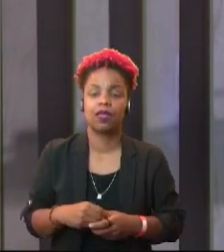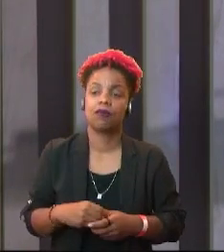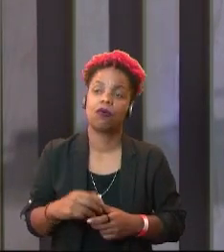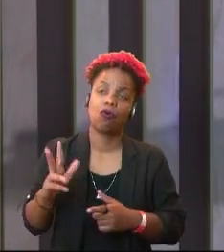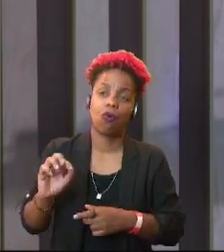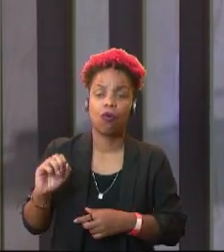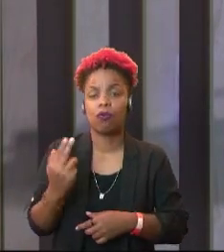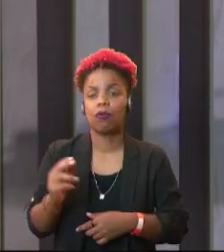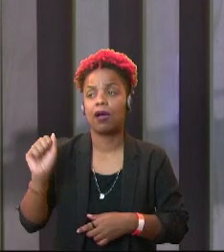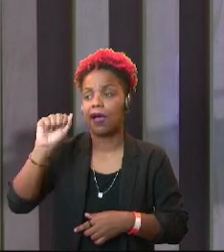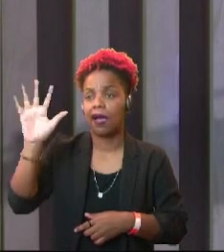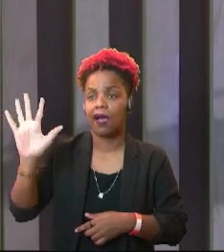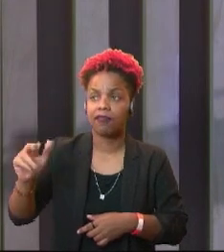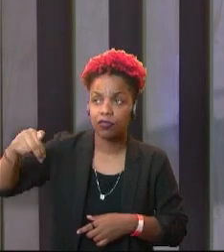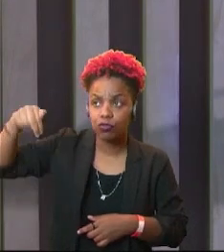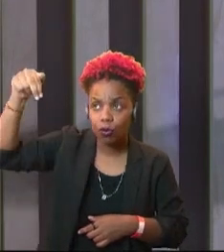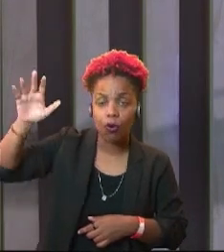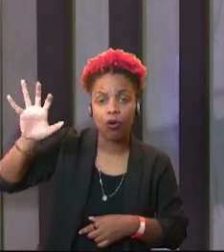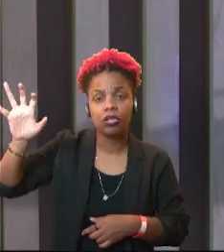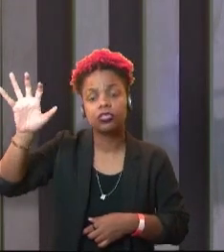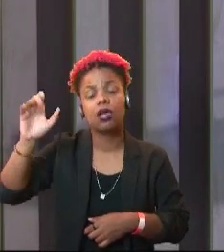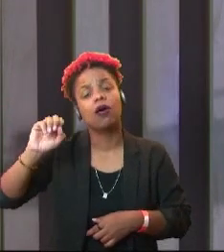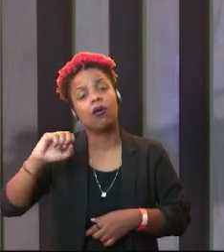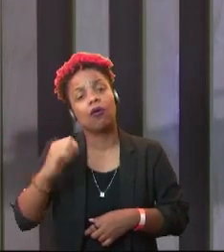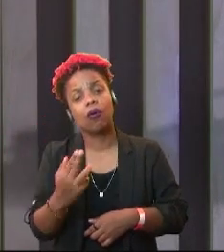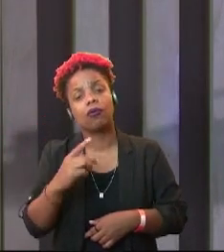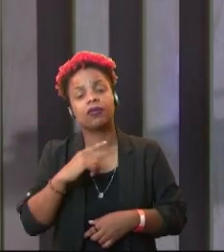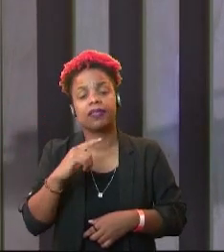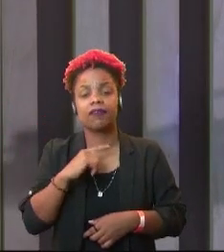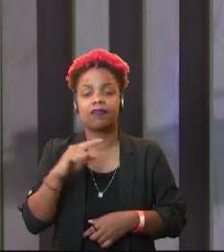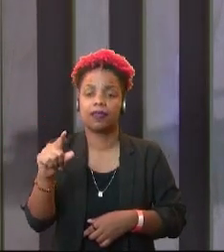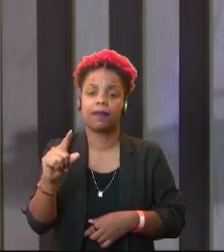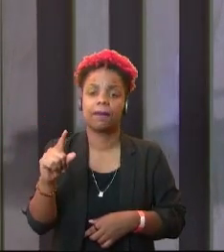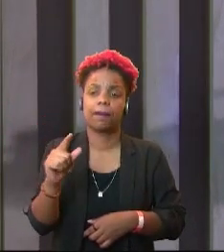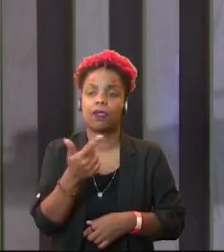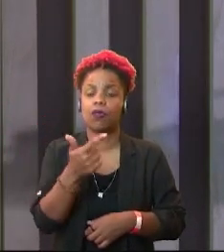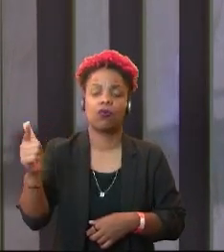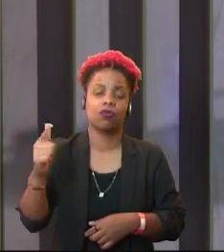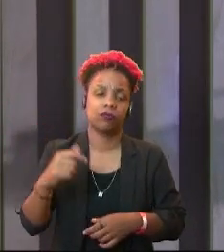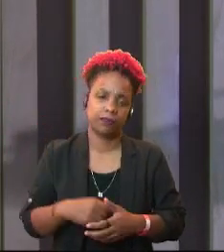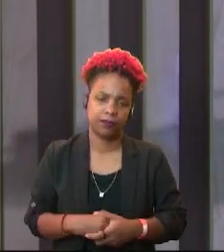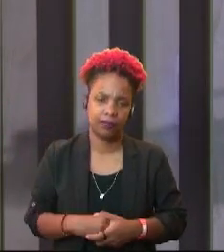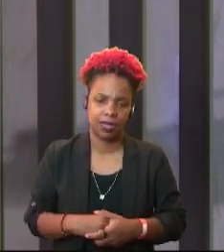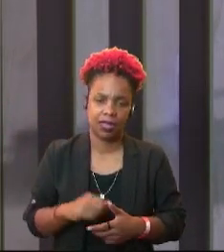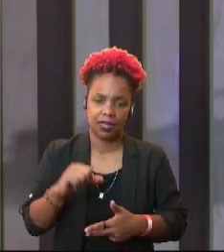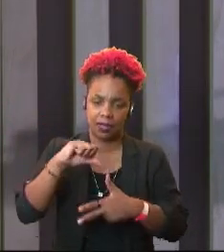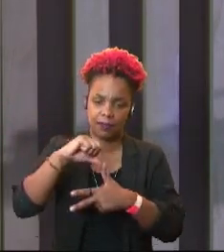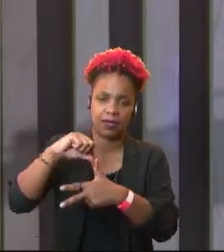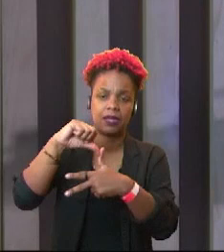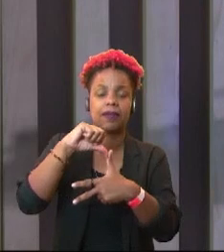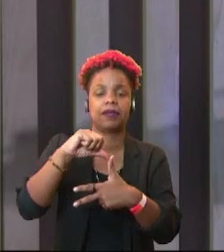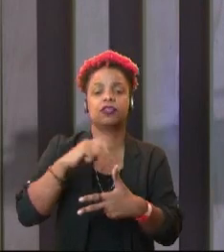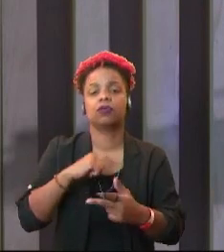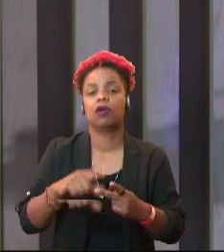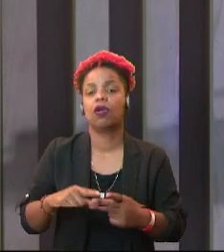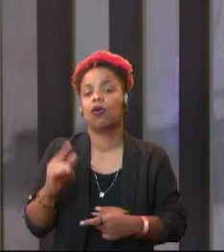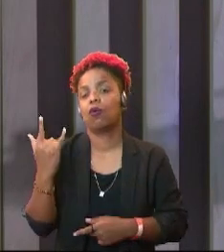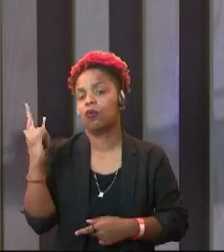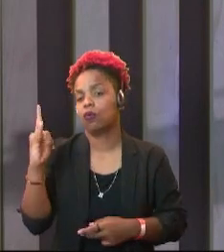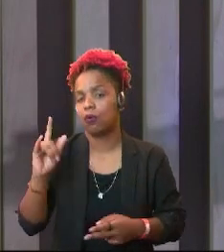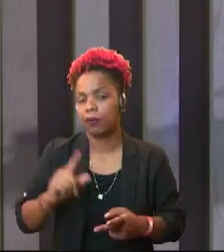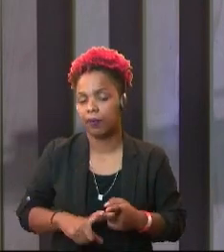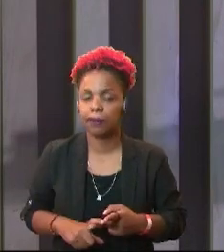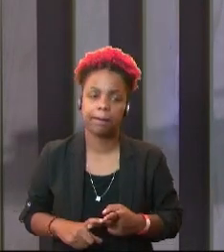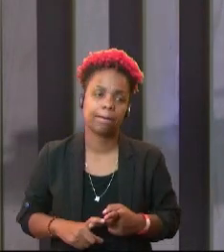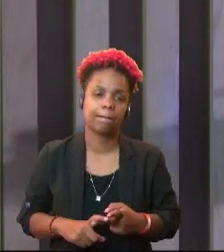África ou então na Europa Oriental, mas também nós temos a América Latina, Colômbia e...